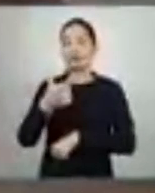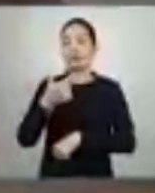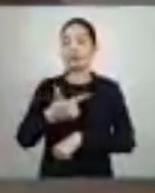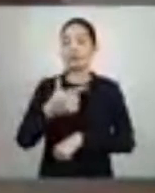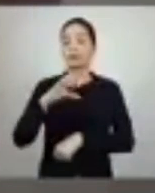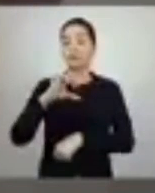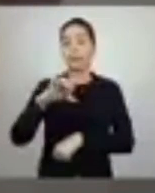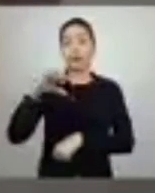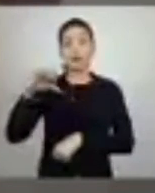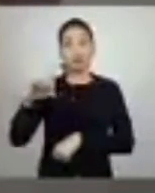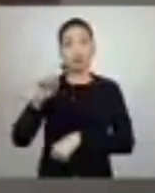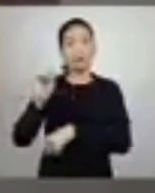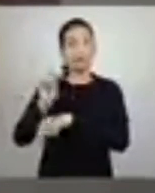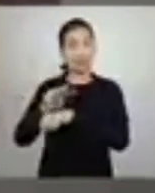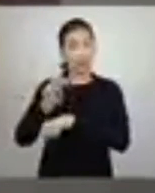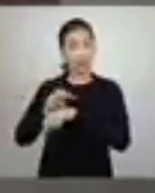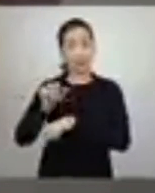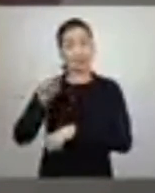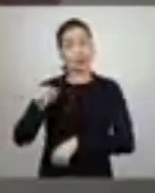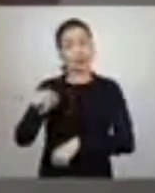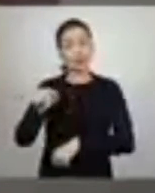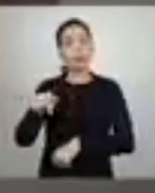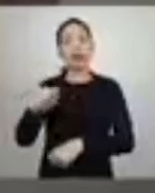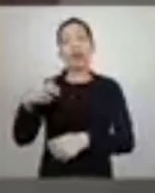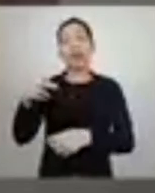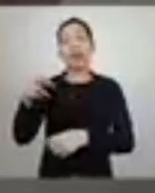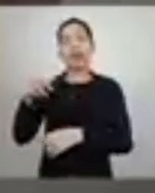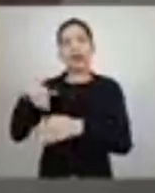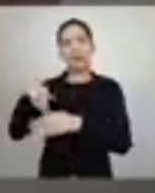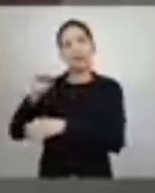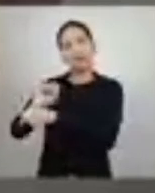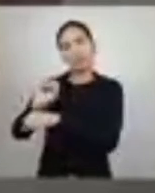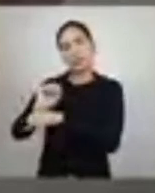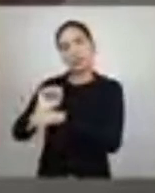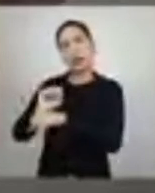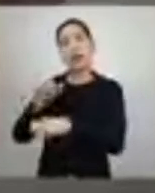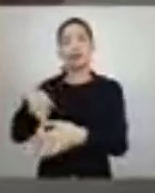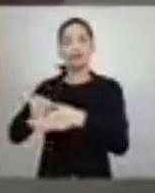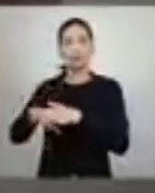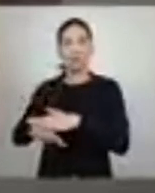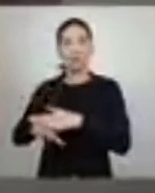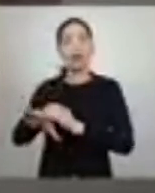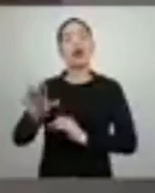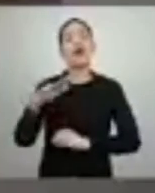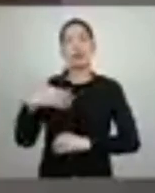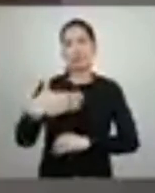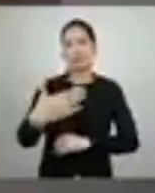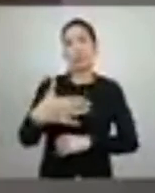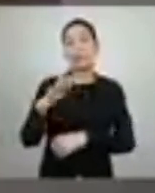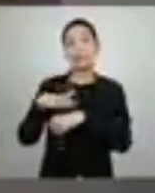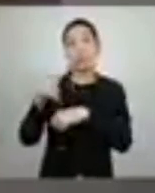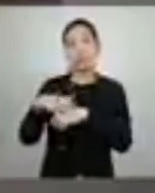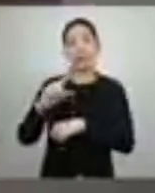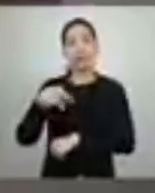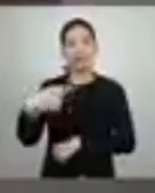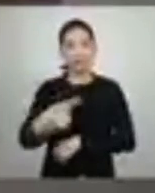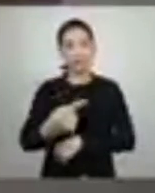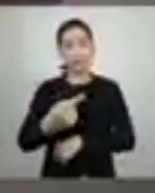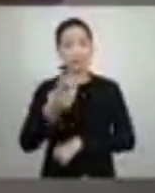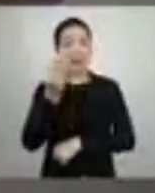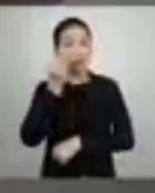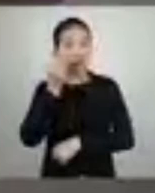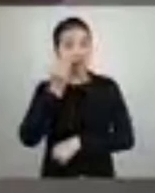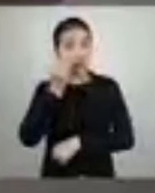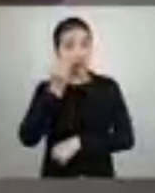também 299 vagas que ficarão de reserva e que provavelmente serão chamados em seguida.